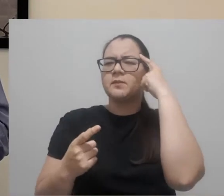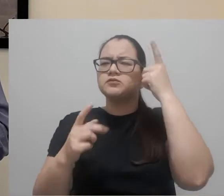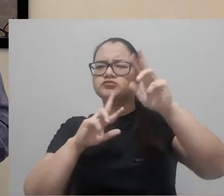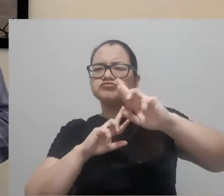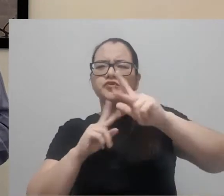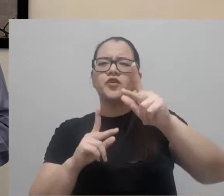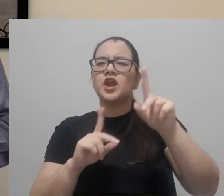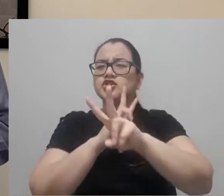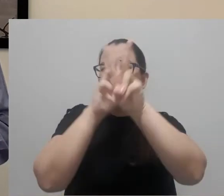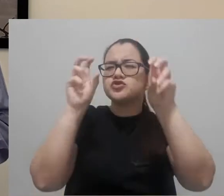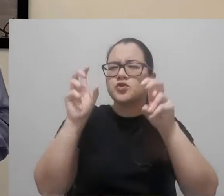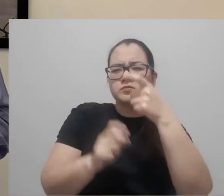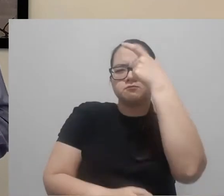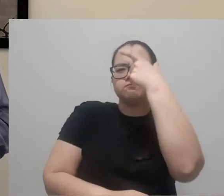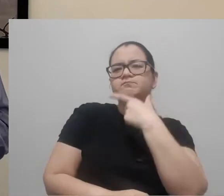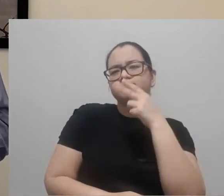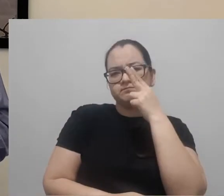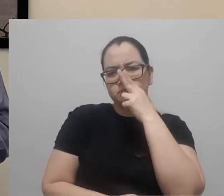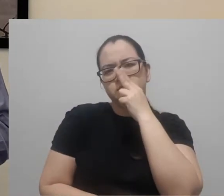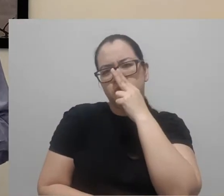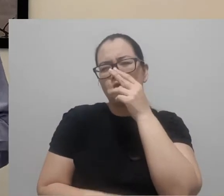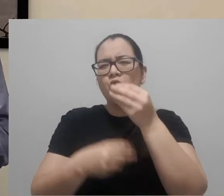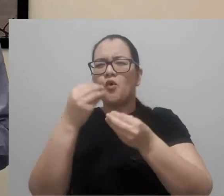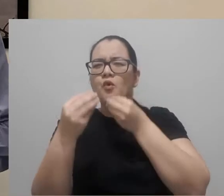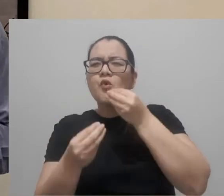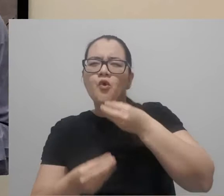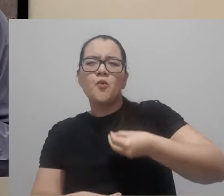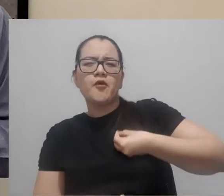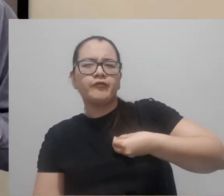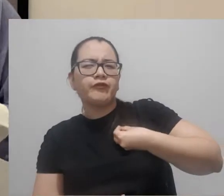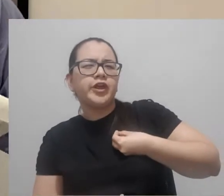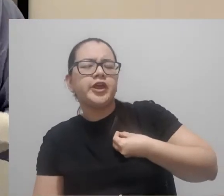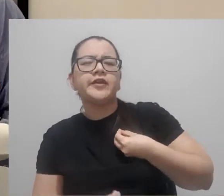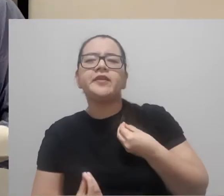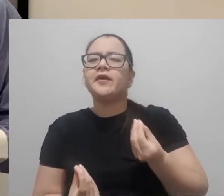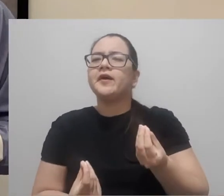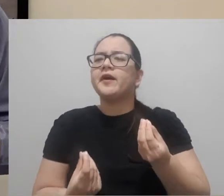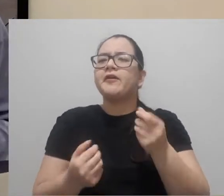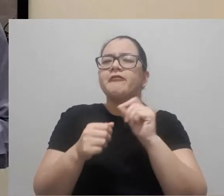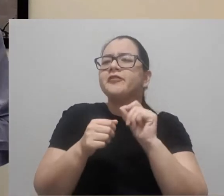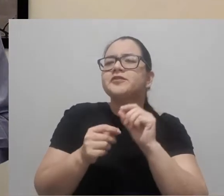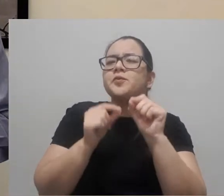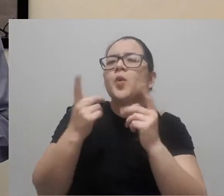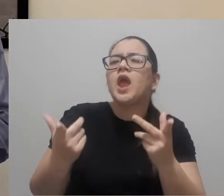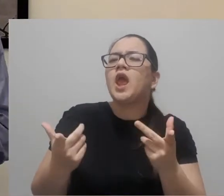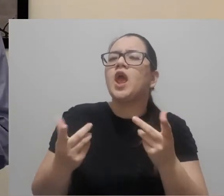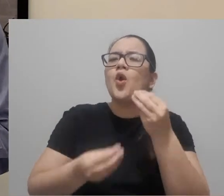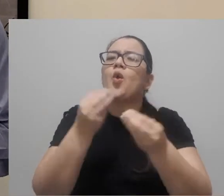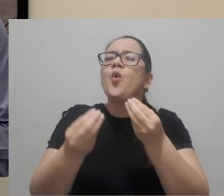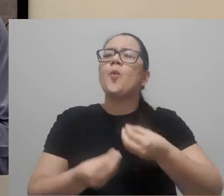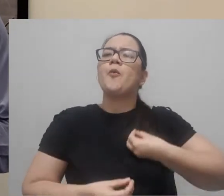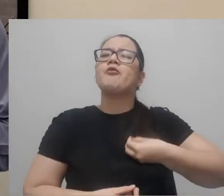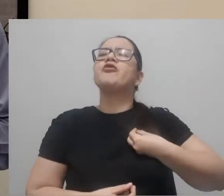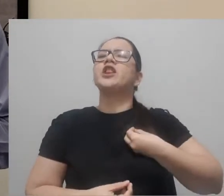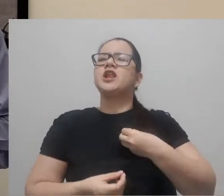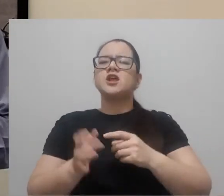sobre o cristianismo, a nós olharmos para a vida cristã de um outro prisma, a vivermos uma